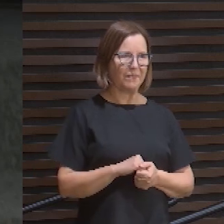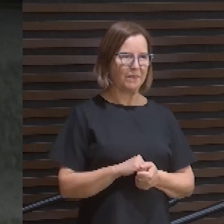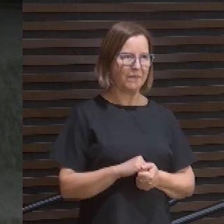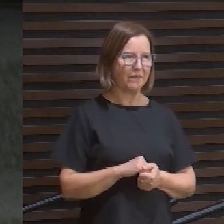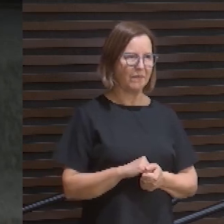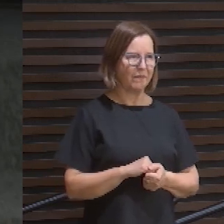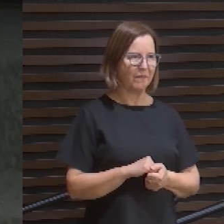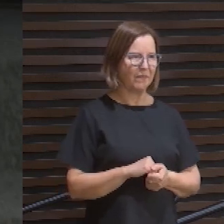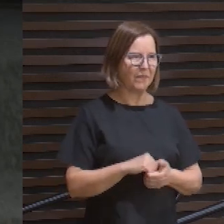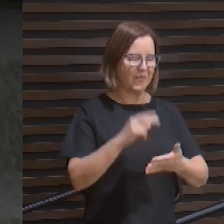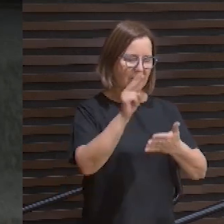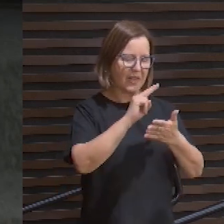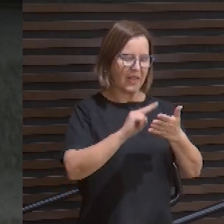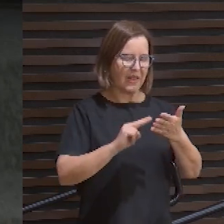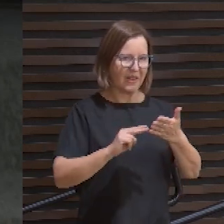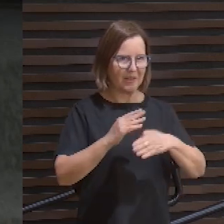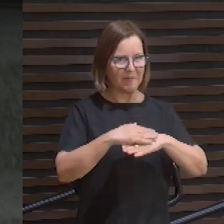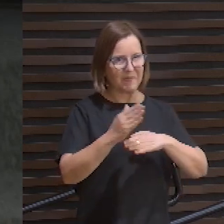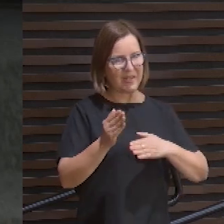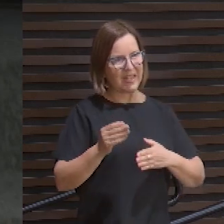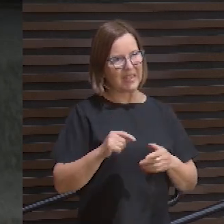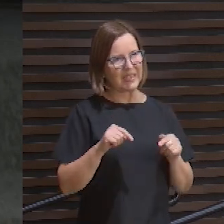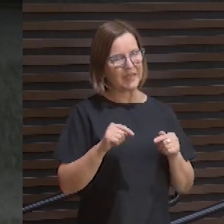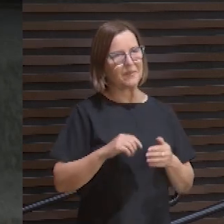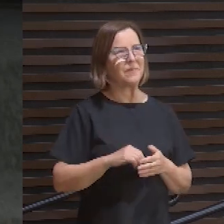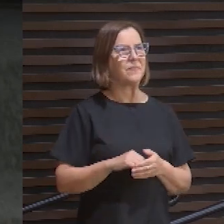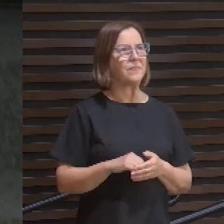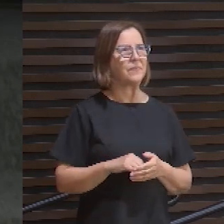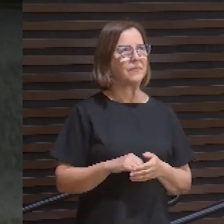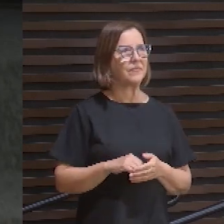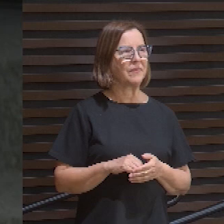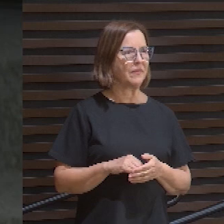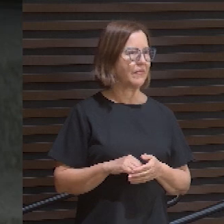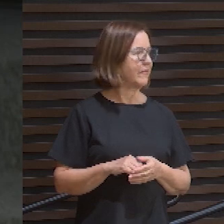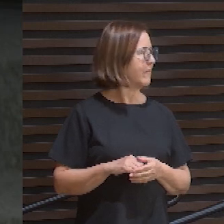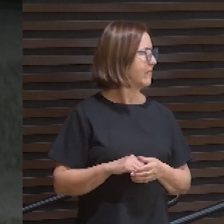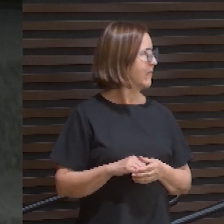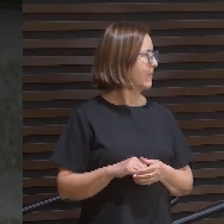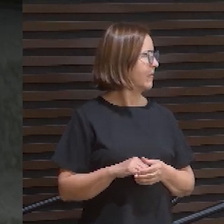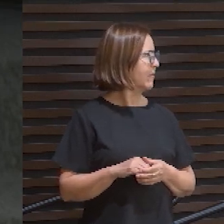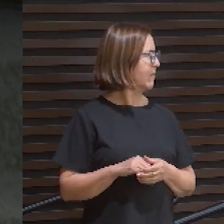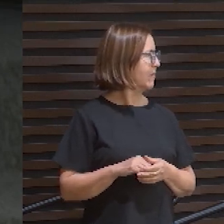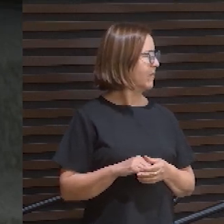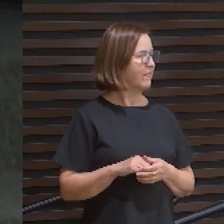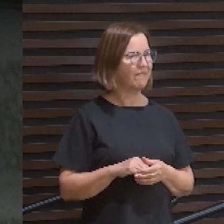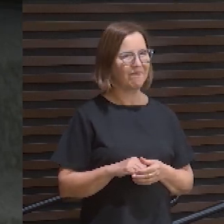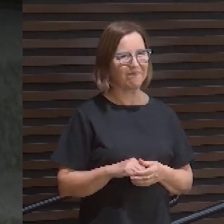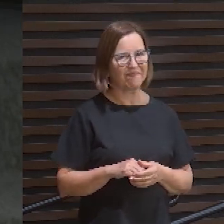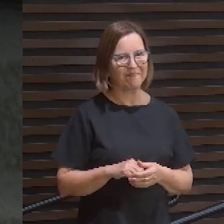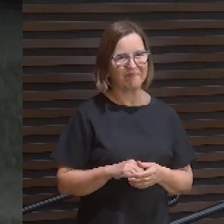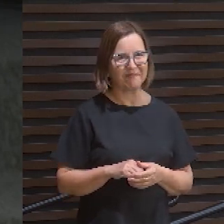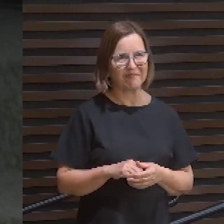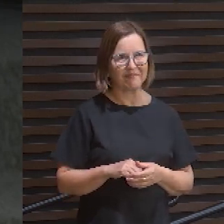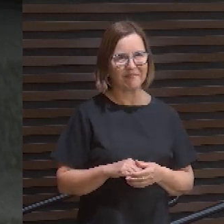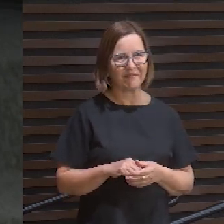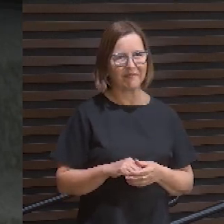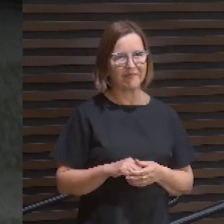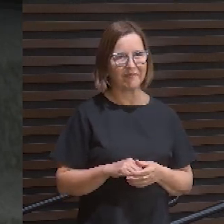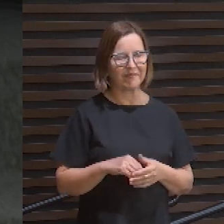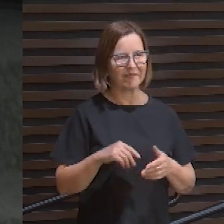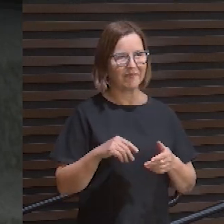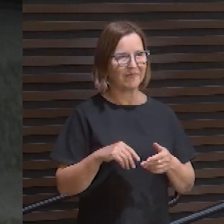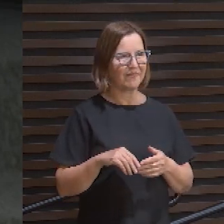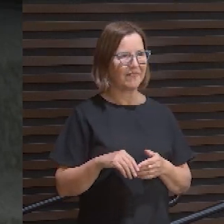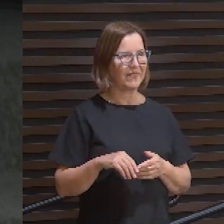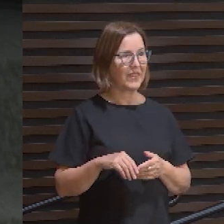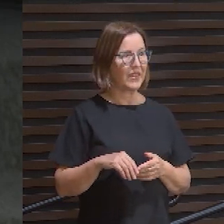Vamos dar uma leidinha um pouquinho mais aqui, eu já deixo vocês irem ver os eleitos.